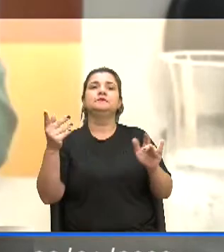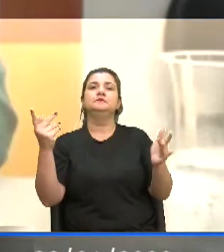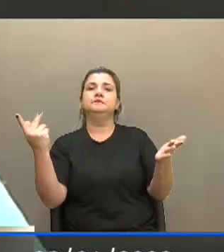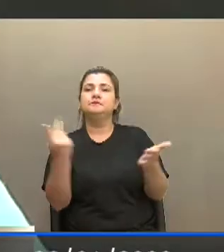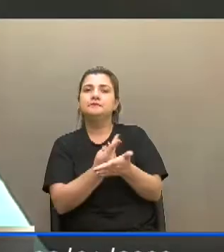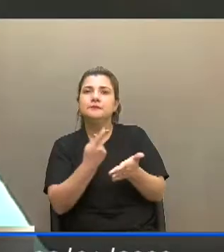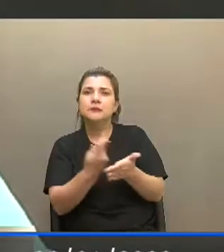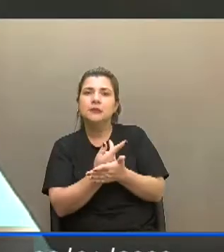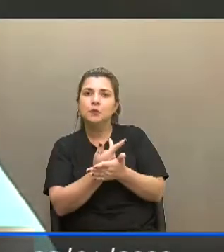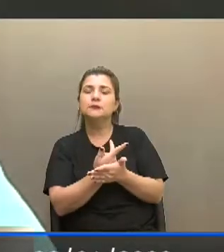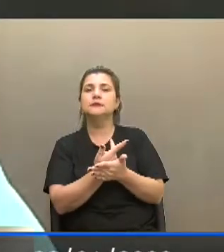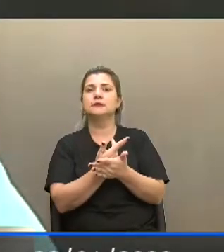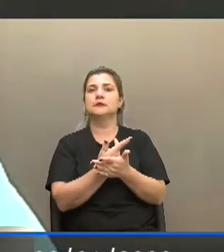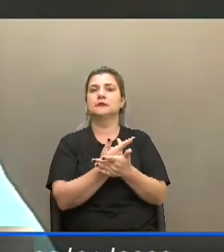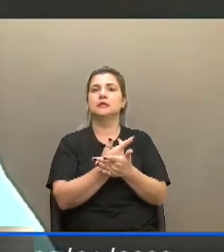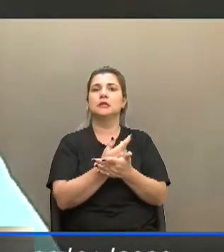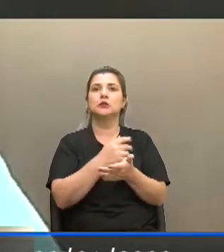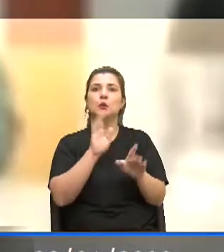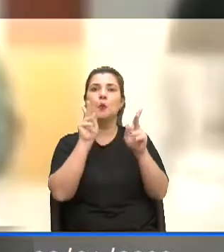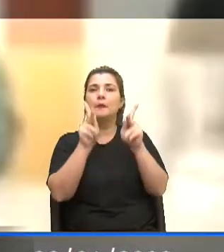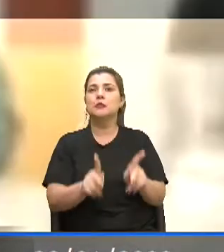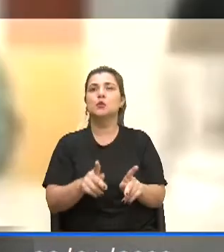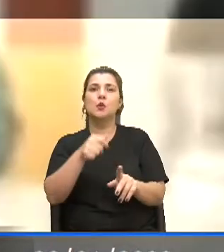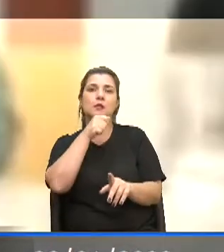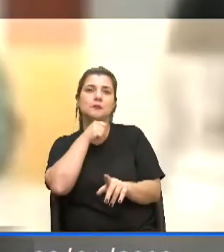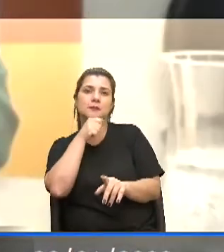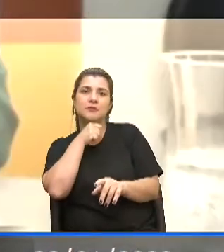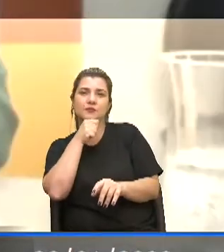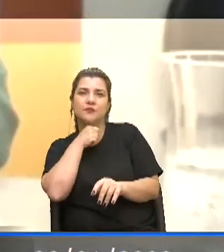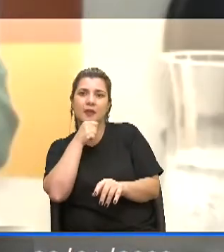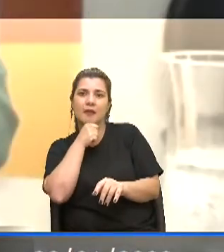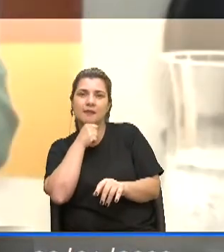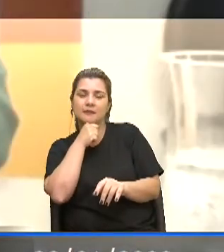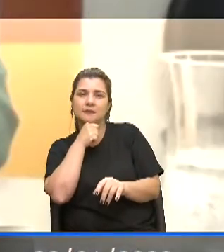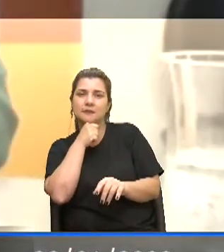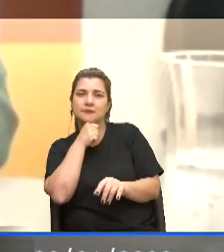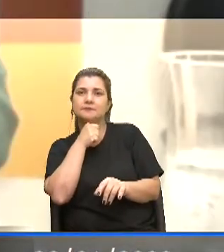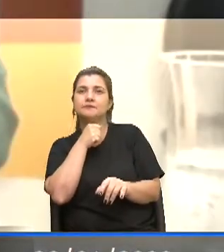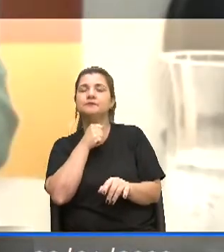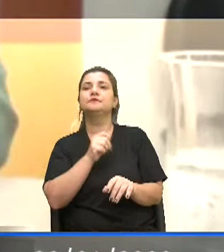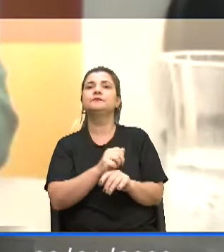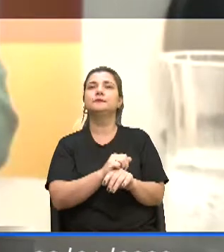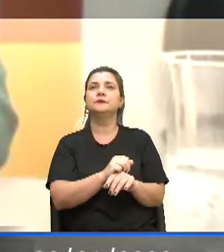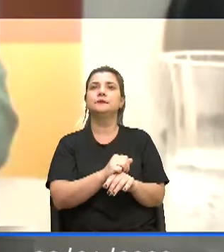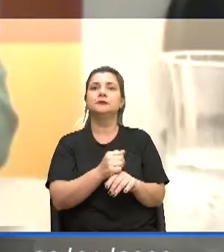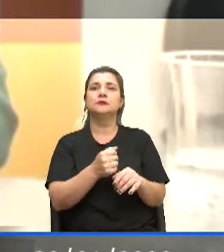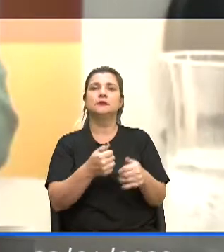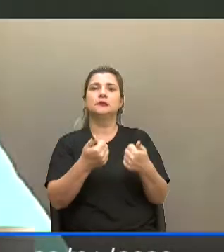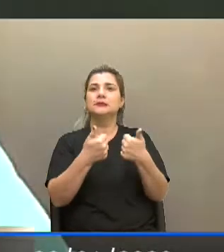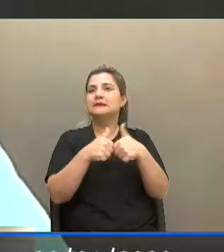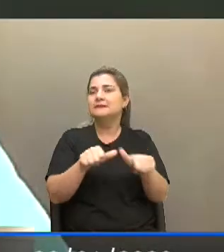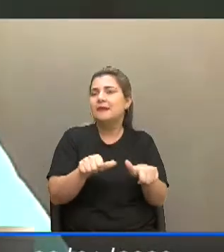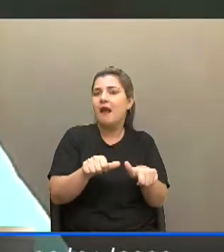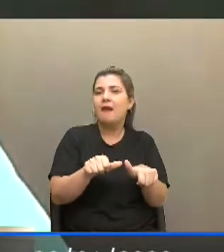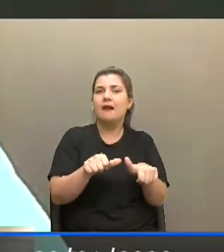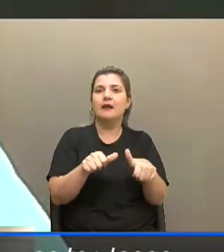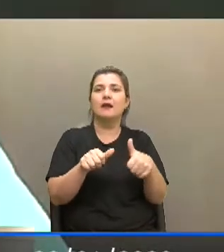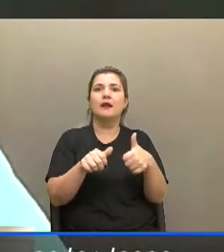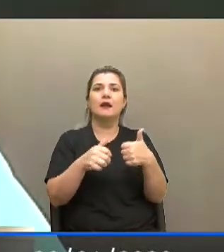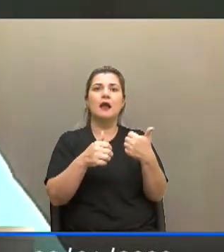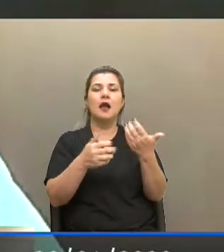de idosos, né, LPIs, está acontecendo nas